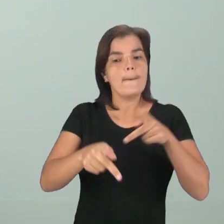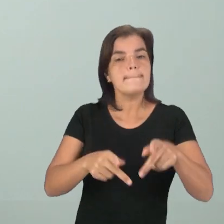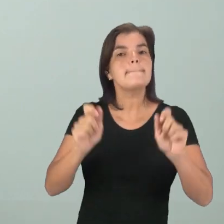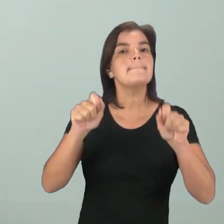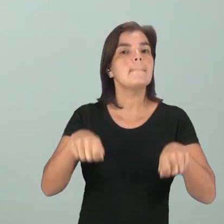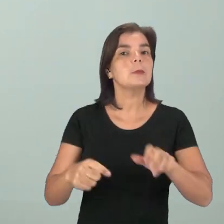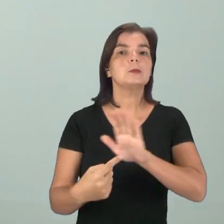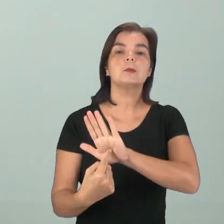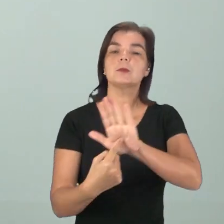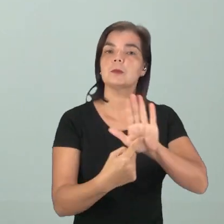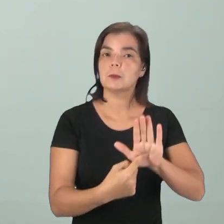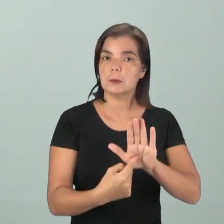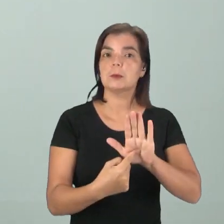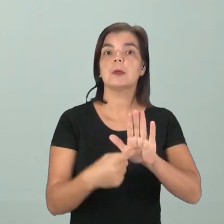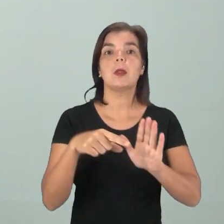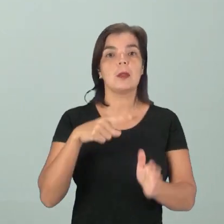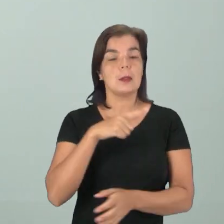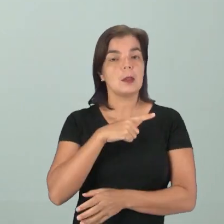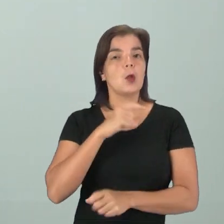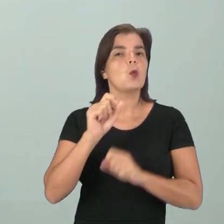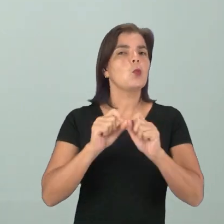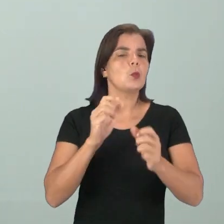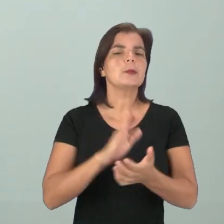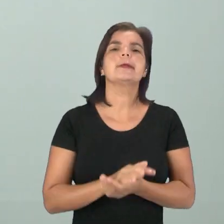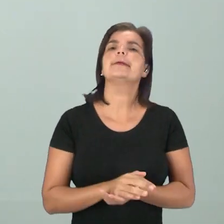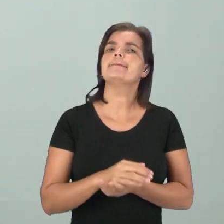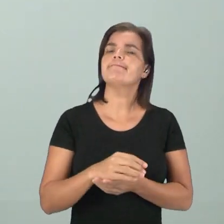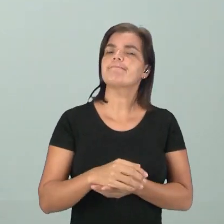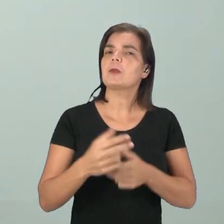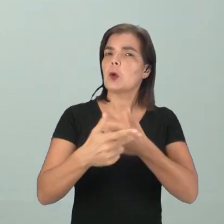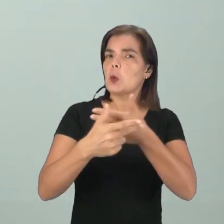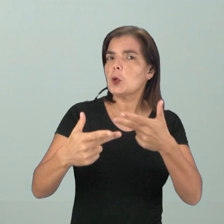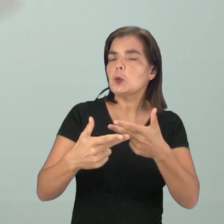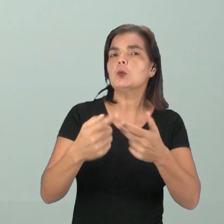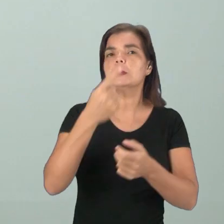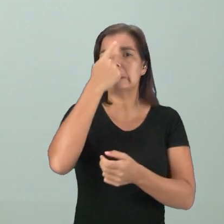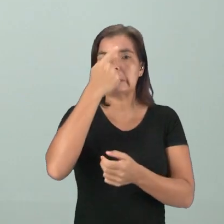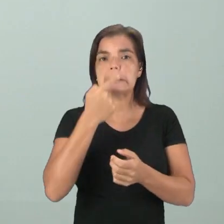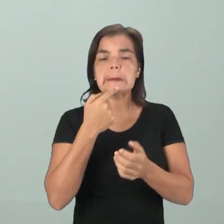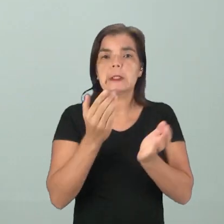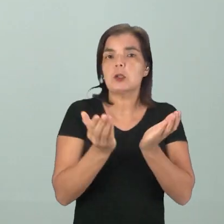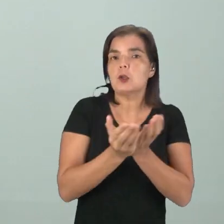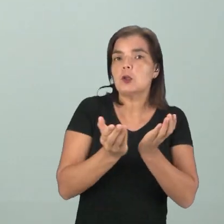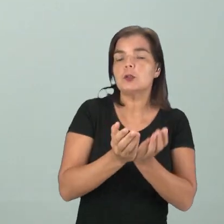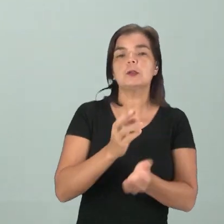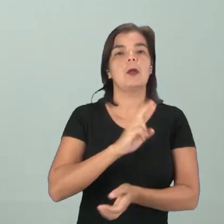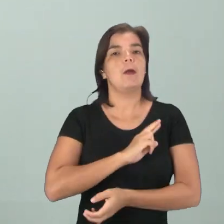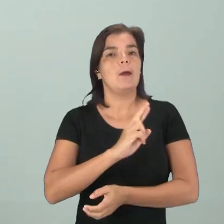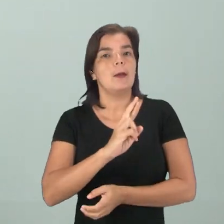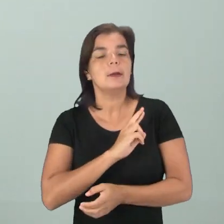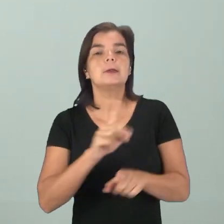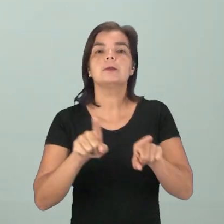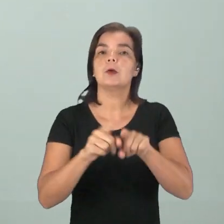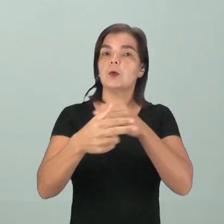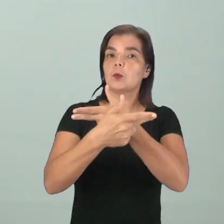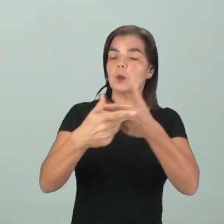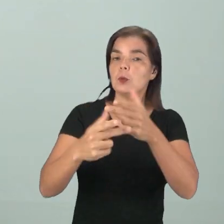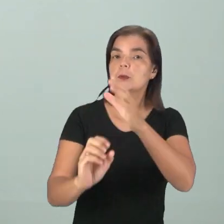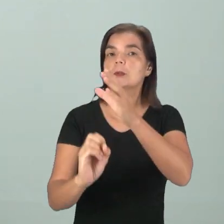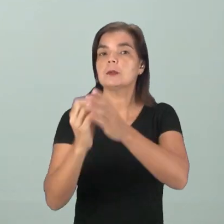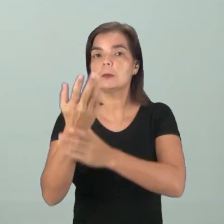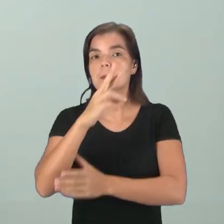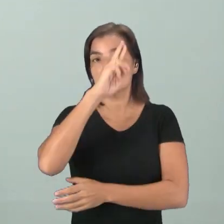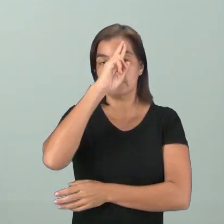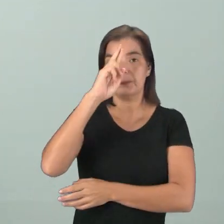povo representa. Então, a gente tem aí traços que podem ser desde crenças, religiões, fatos